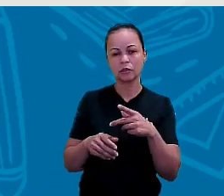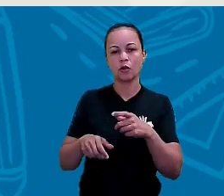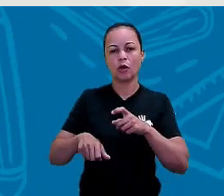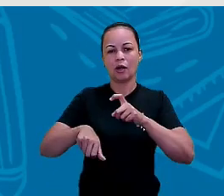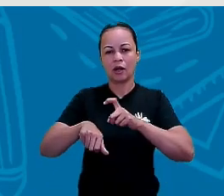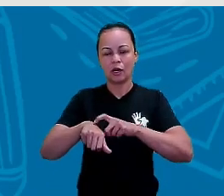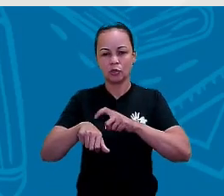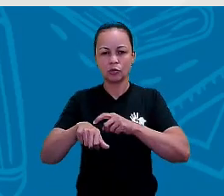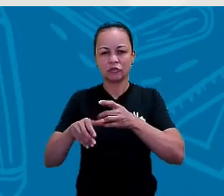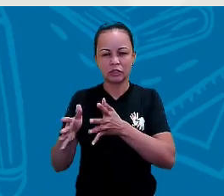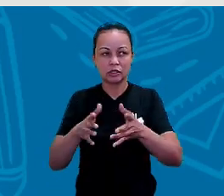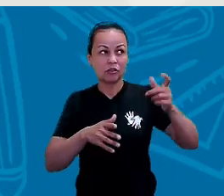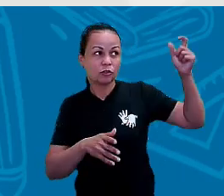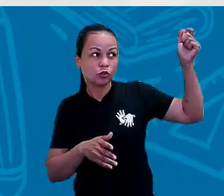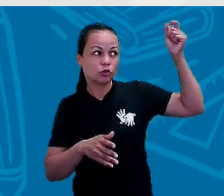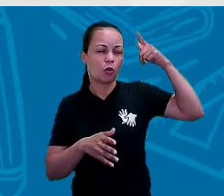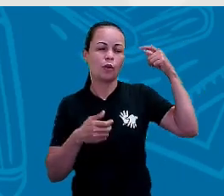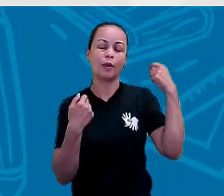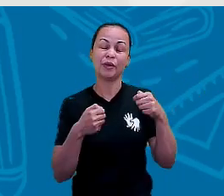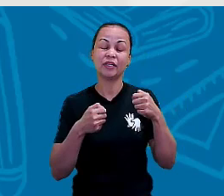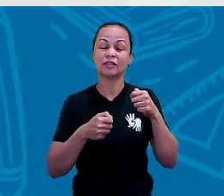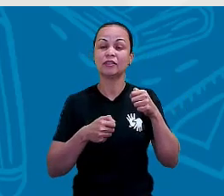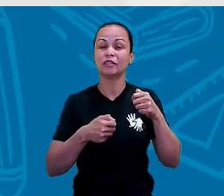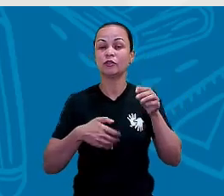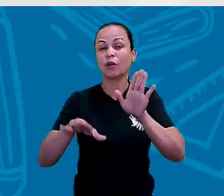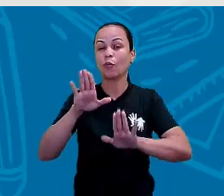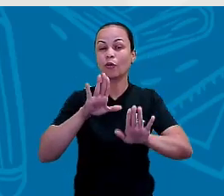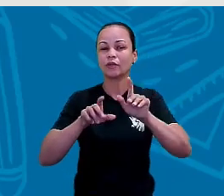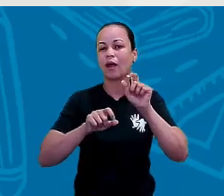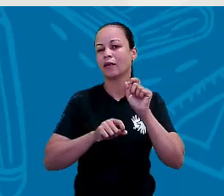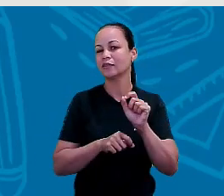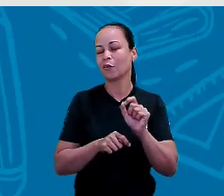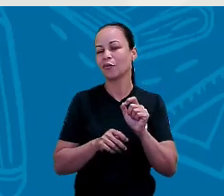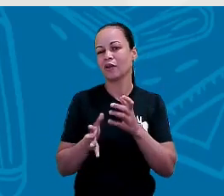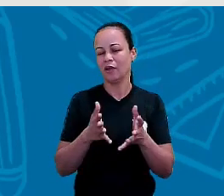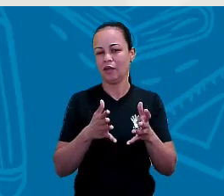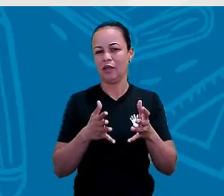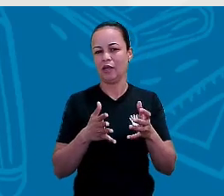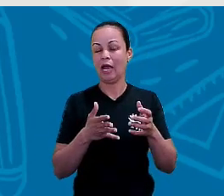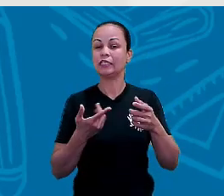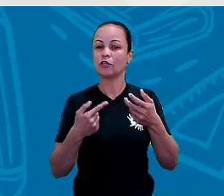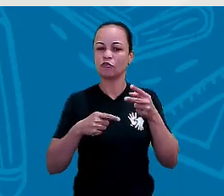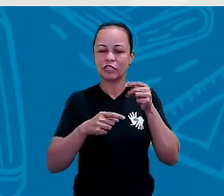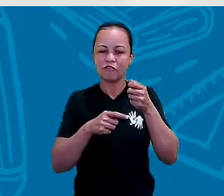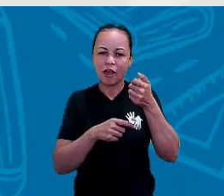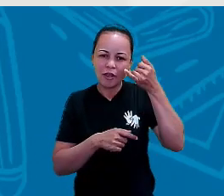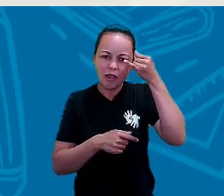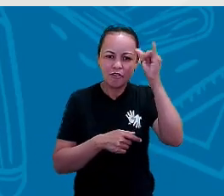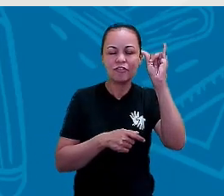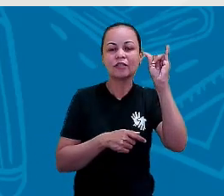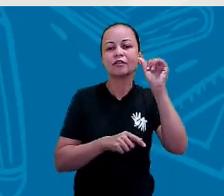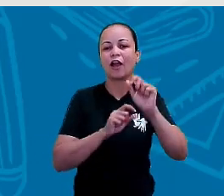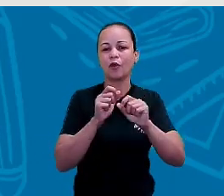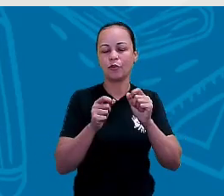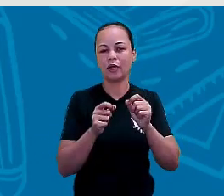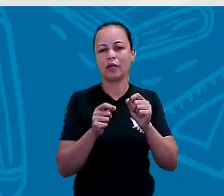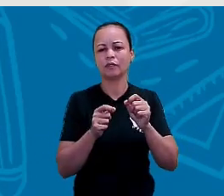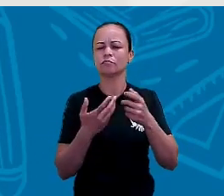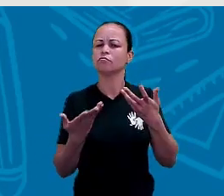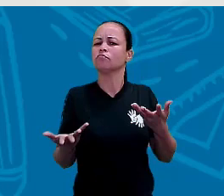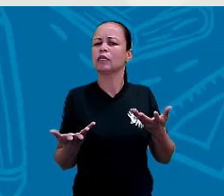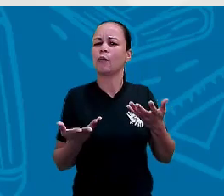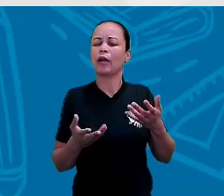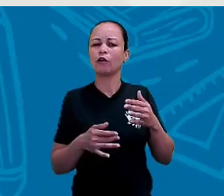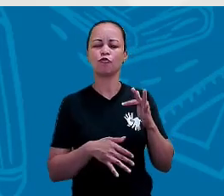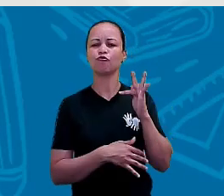medidas preventivas, que são as medidas de cuidado que você vai tomar para não ter problema futuro. E qual